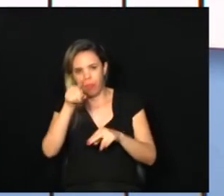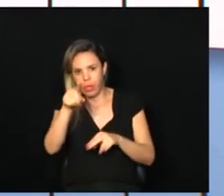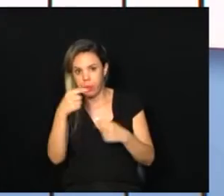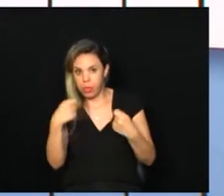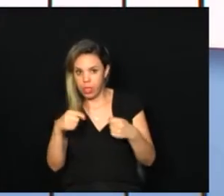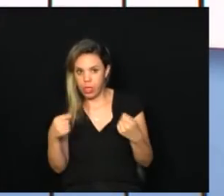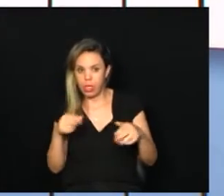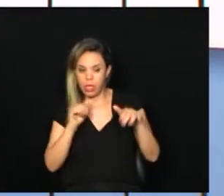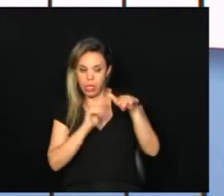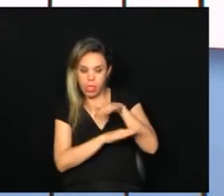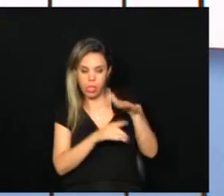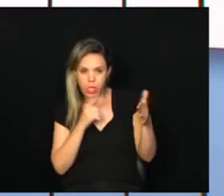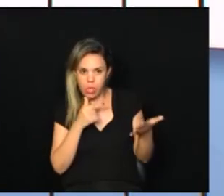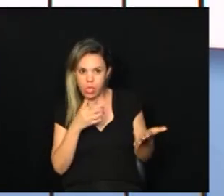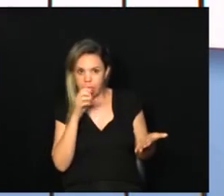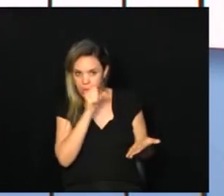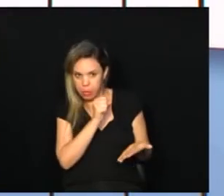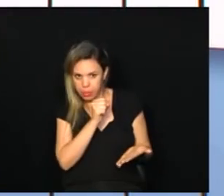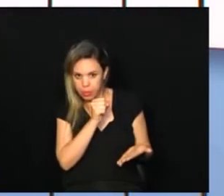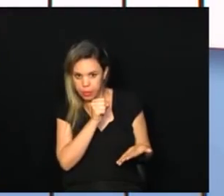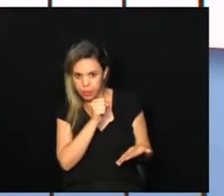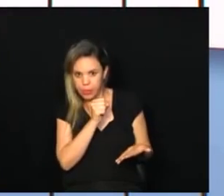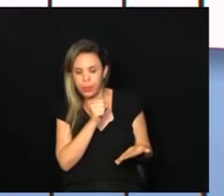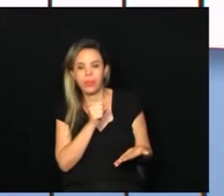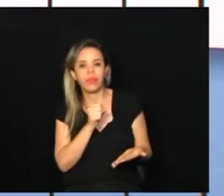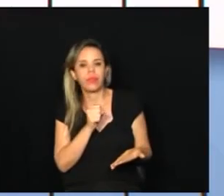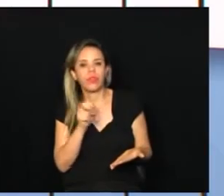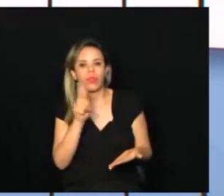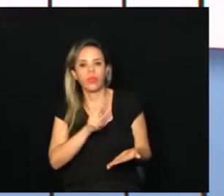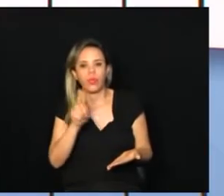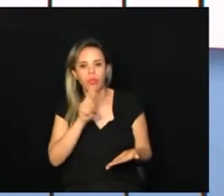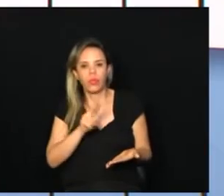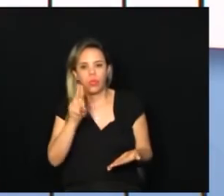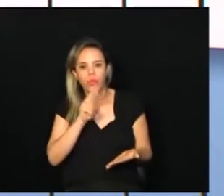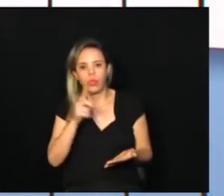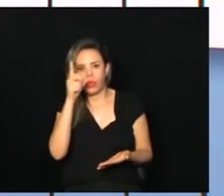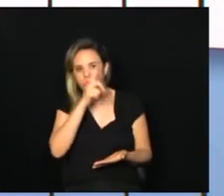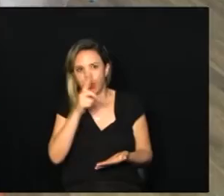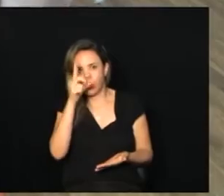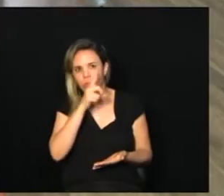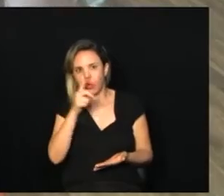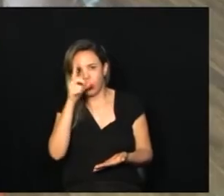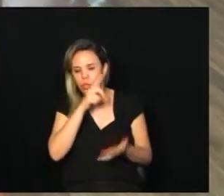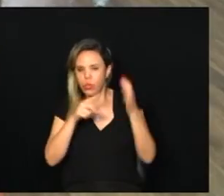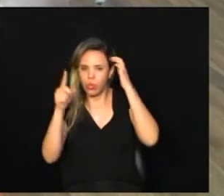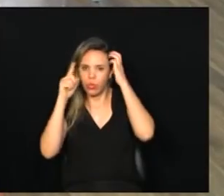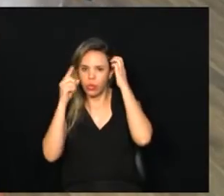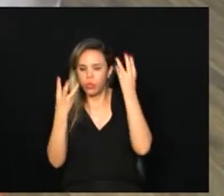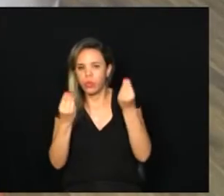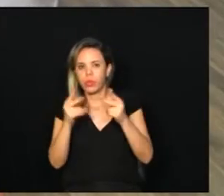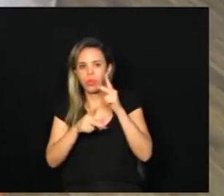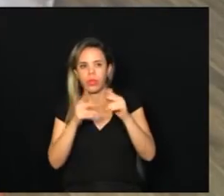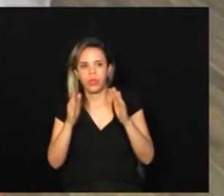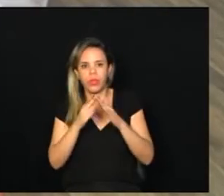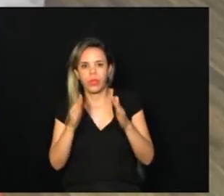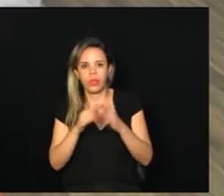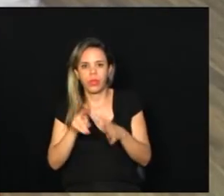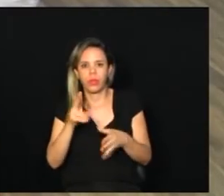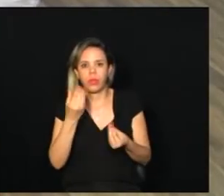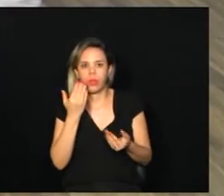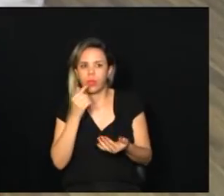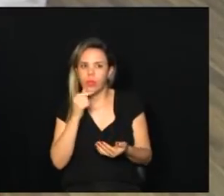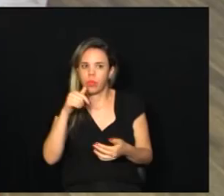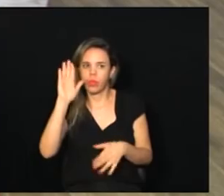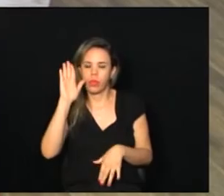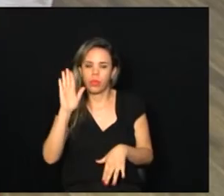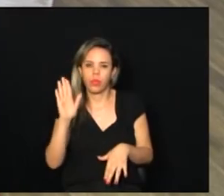fazer a reserva de água neste sábado para utilização no domingo, que é um dia muita gente em casa, acaba utilizando um pouco mais de